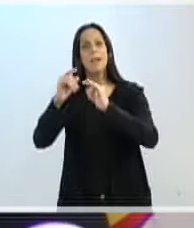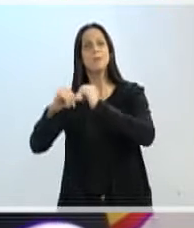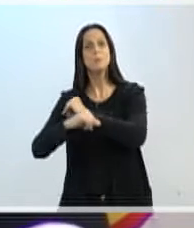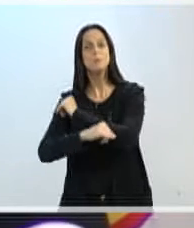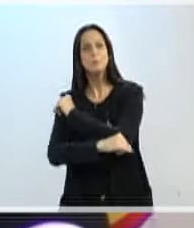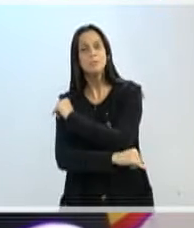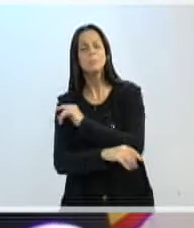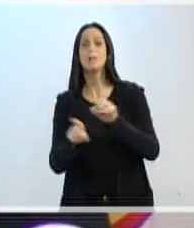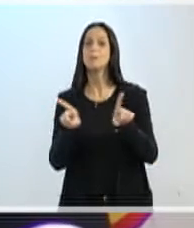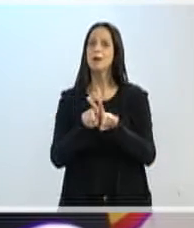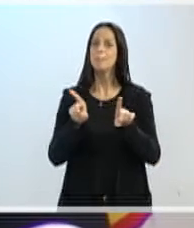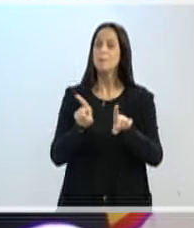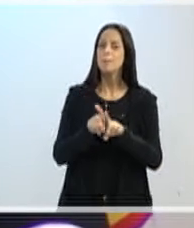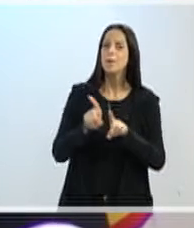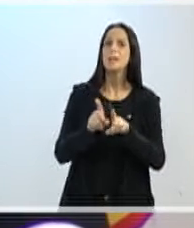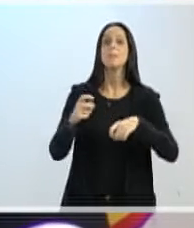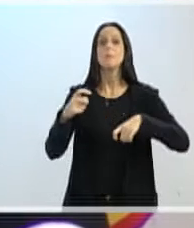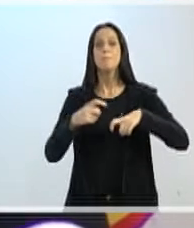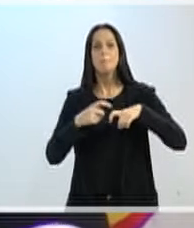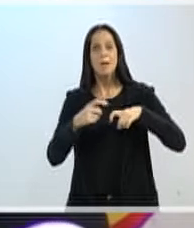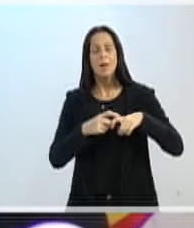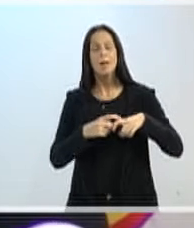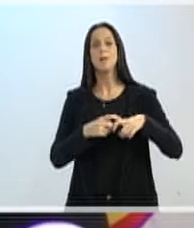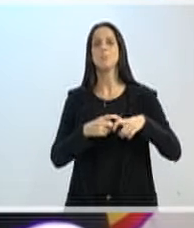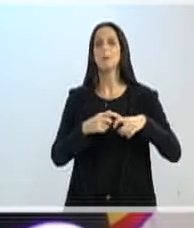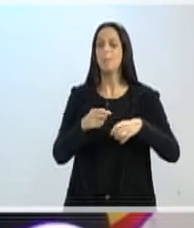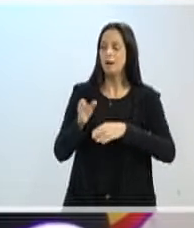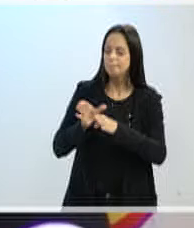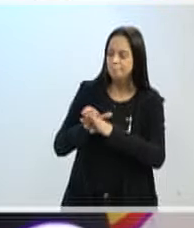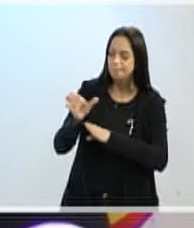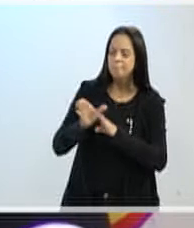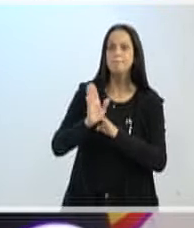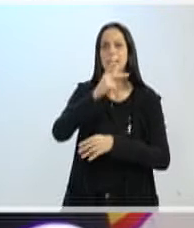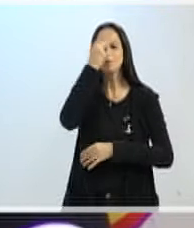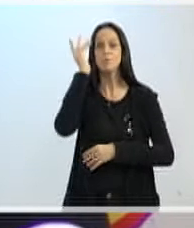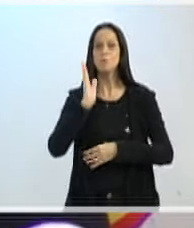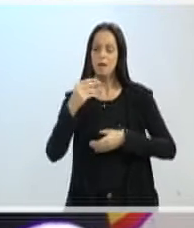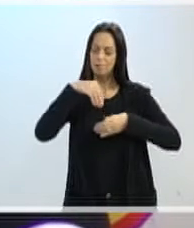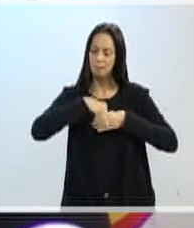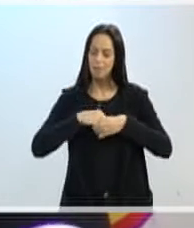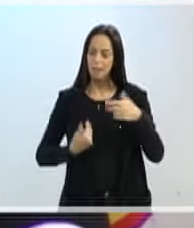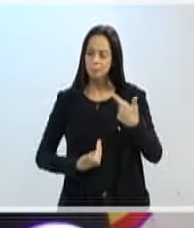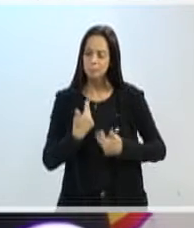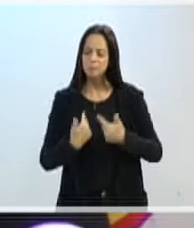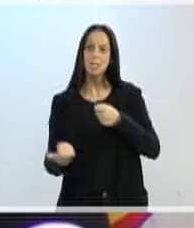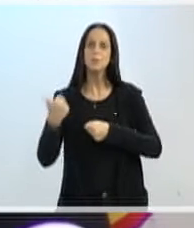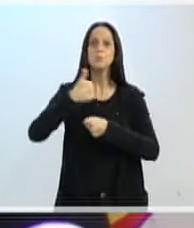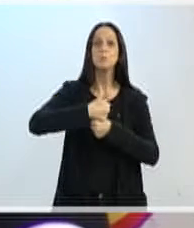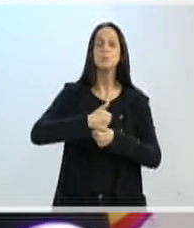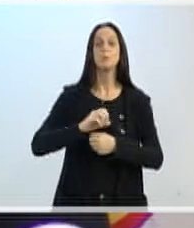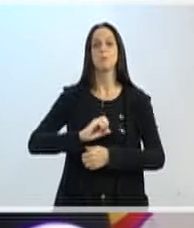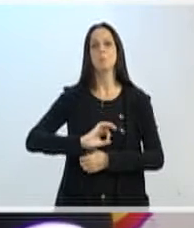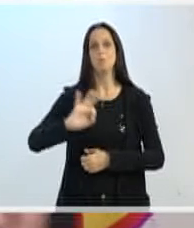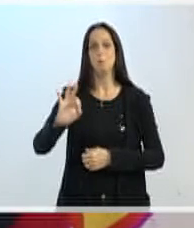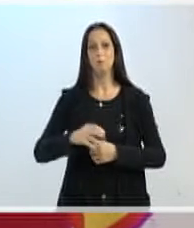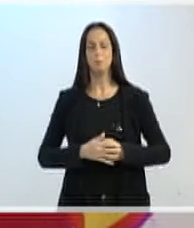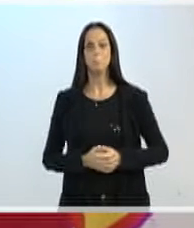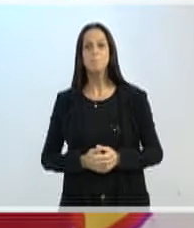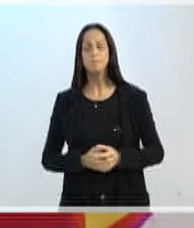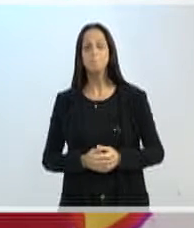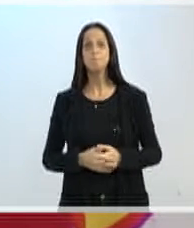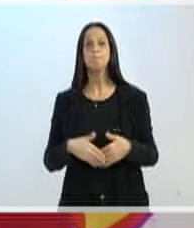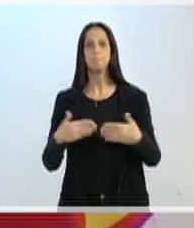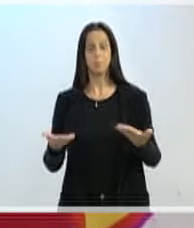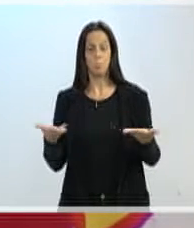pacientes transplantados. Para esclarecer tal necessidade aos senhores, Hoje, um paciente que